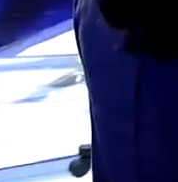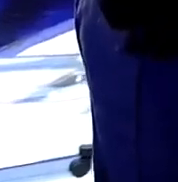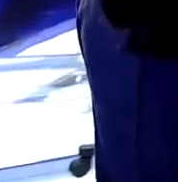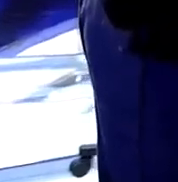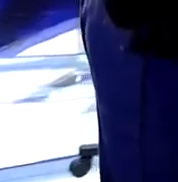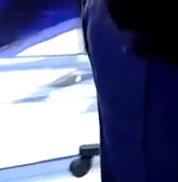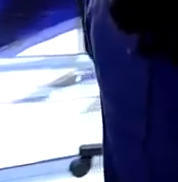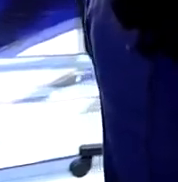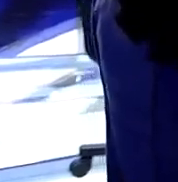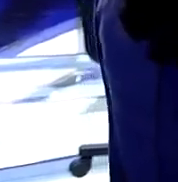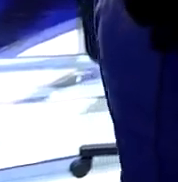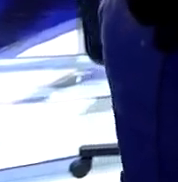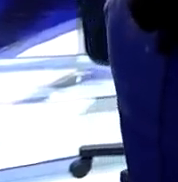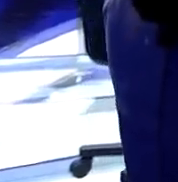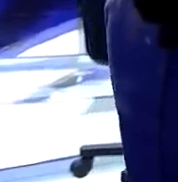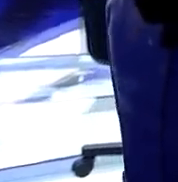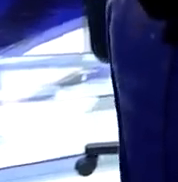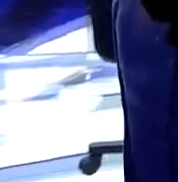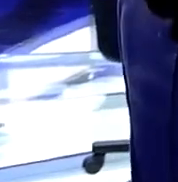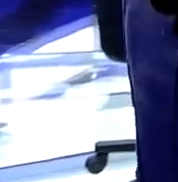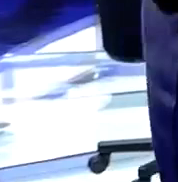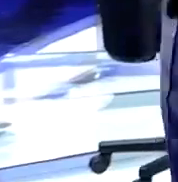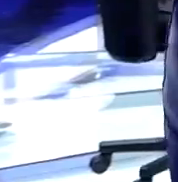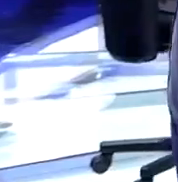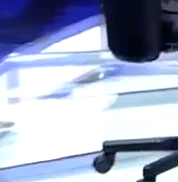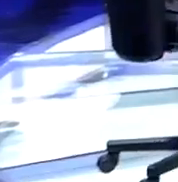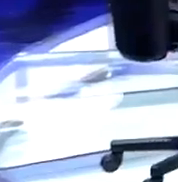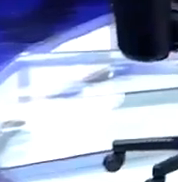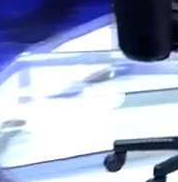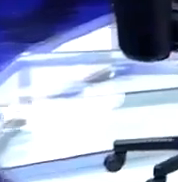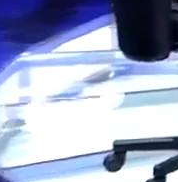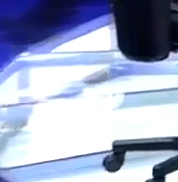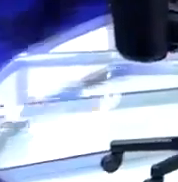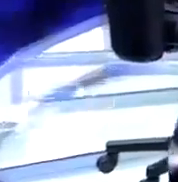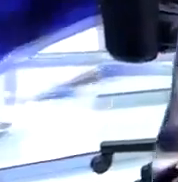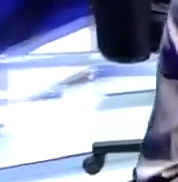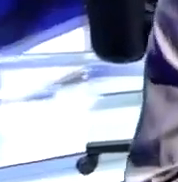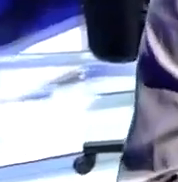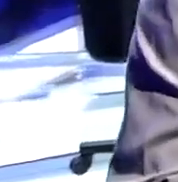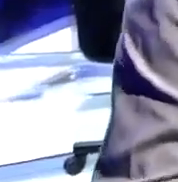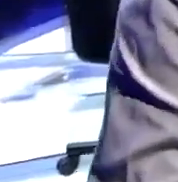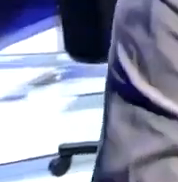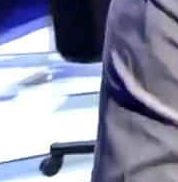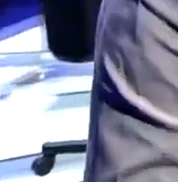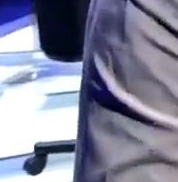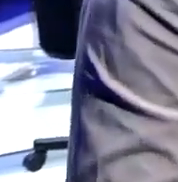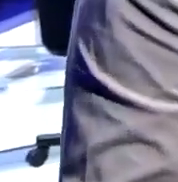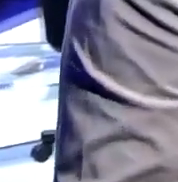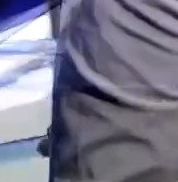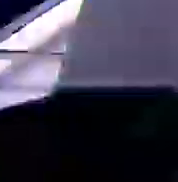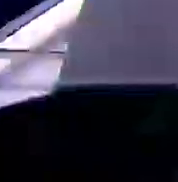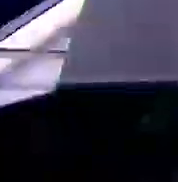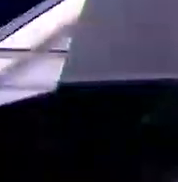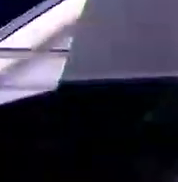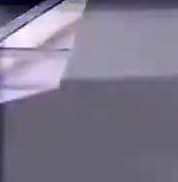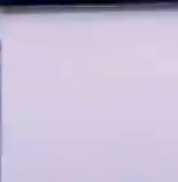formas distintas de se fazer, e isso não fica evidenciado aqui. E aí a coisa fica morta. Vamos para o segundo bloco.